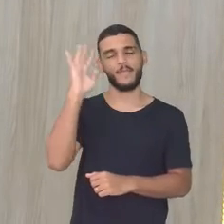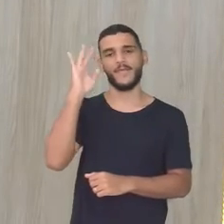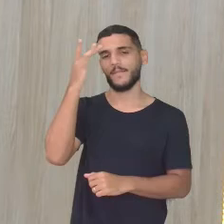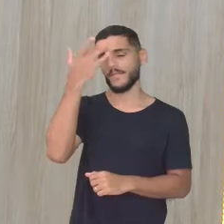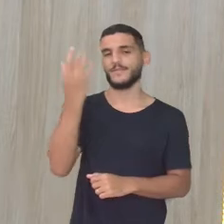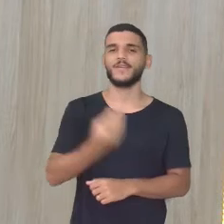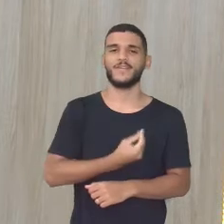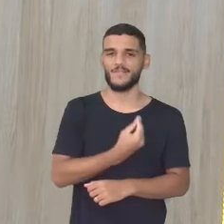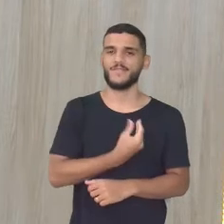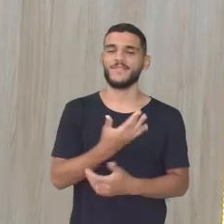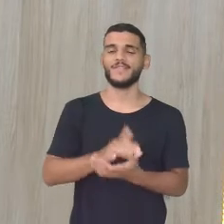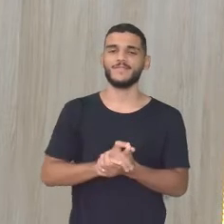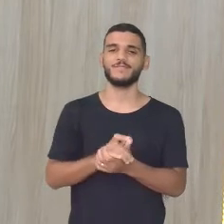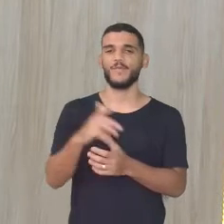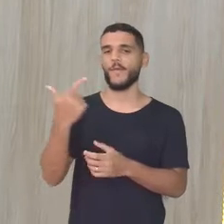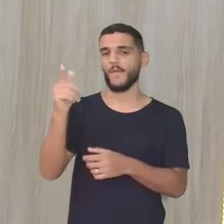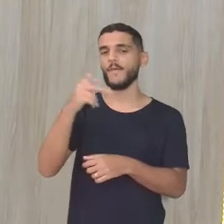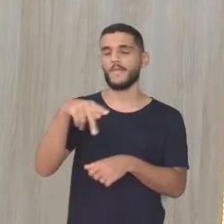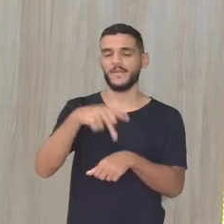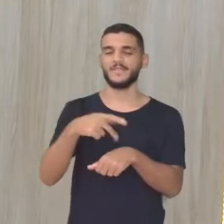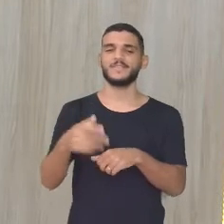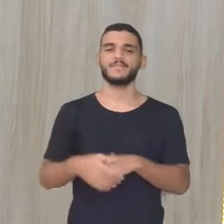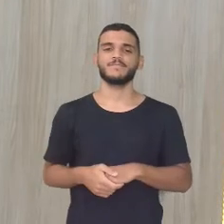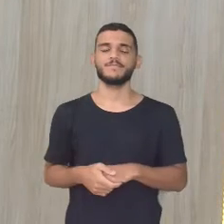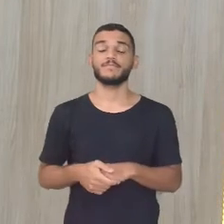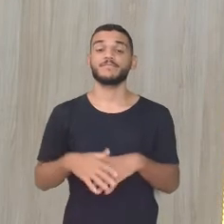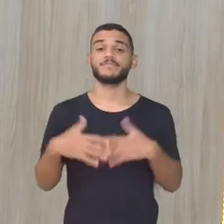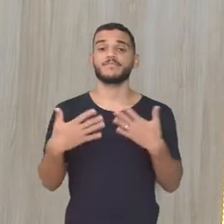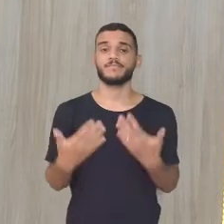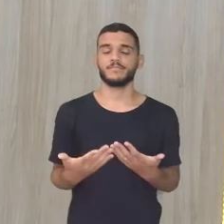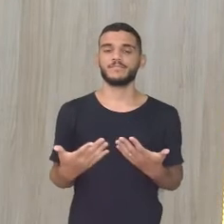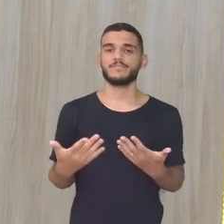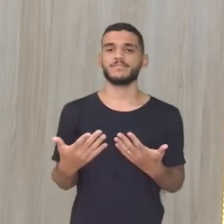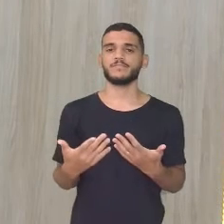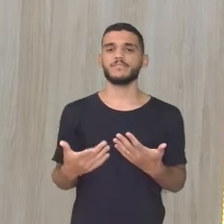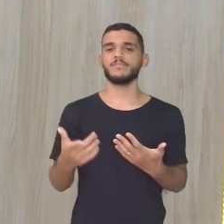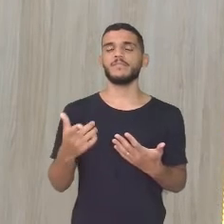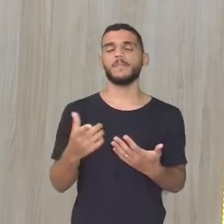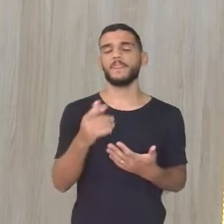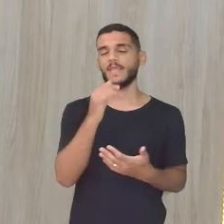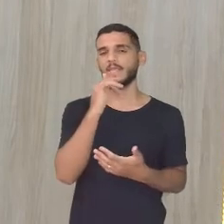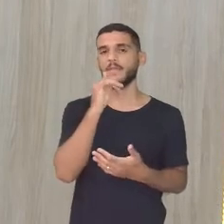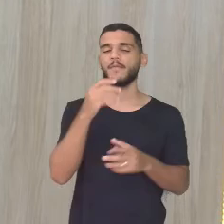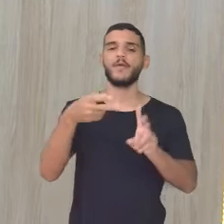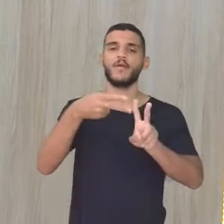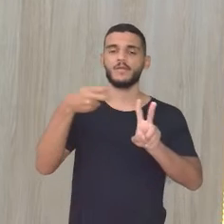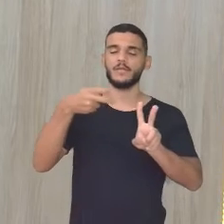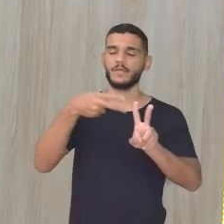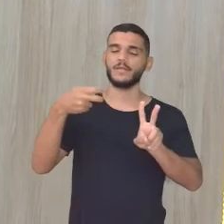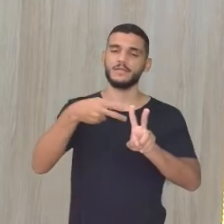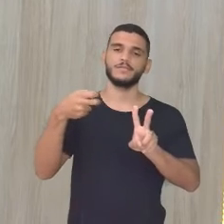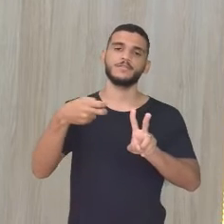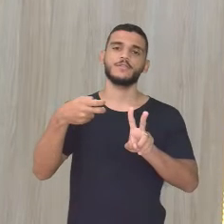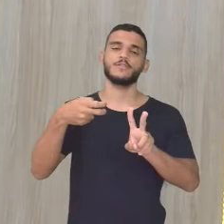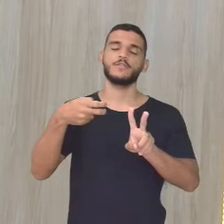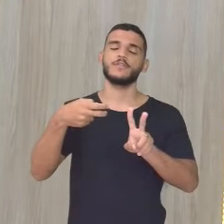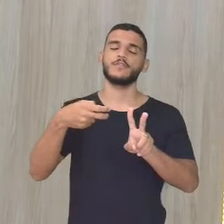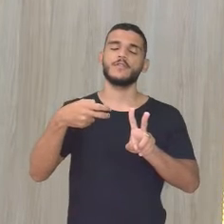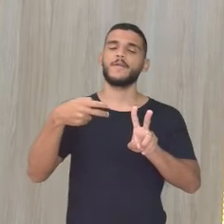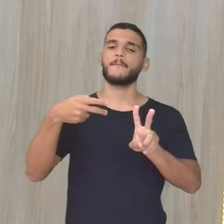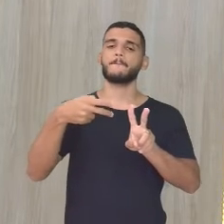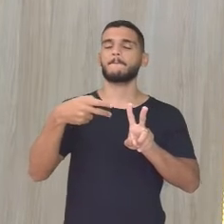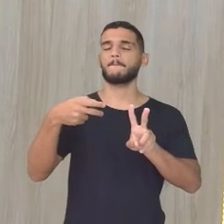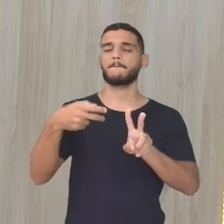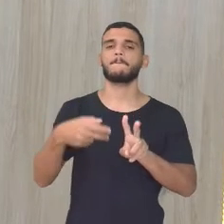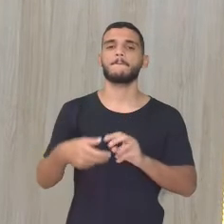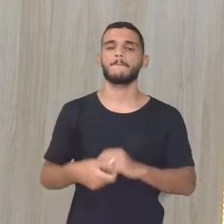Então, o que acontece? A gente tem, por exemplo, os índios, os primitivos habitantes das Américas, que são os